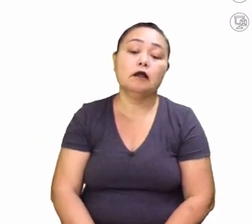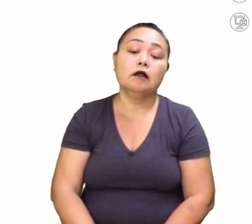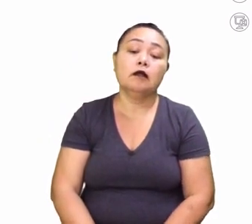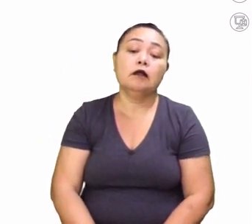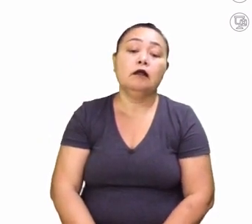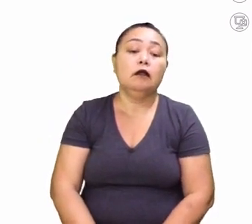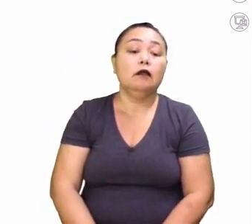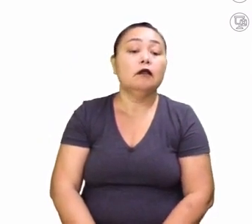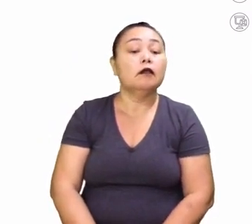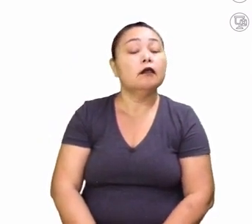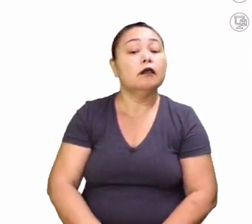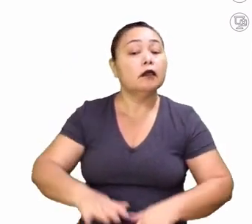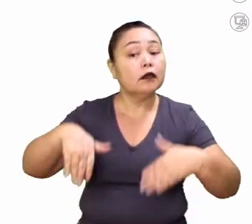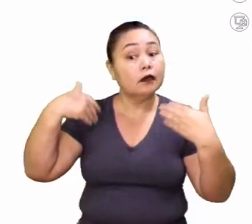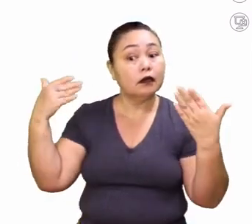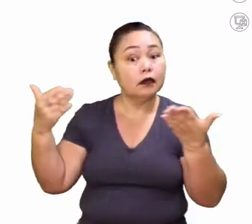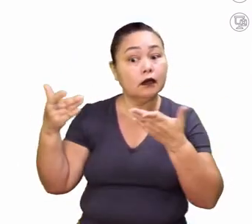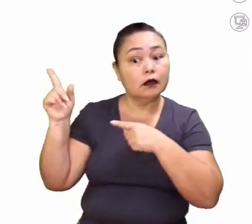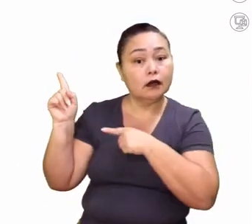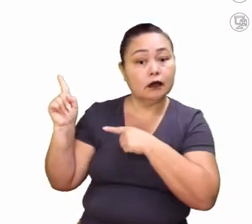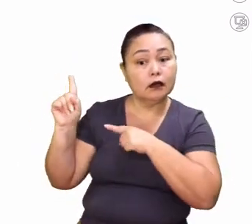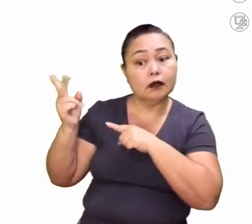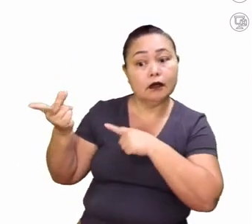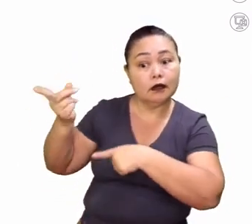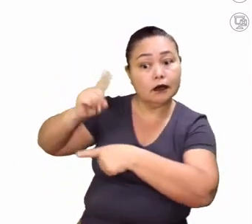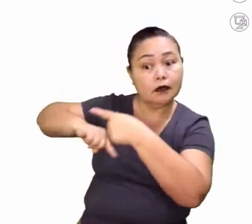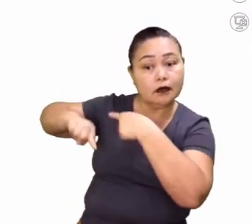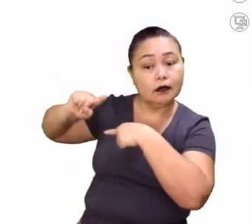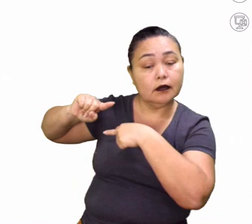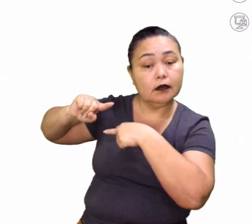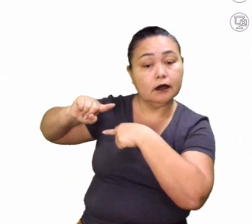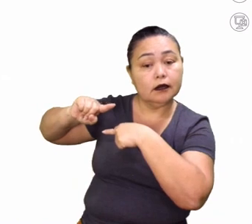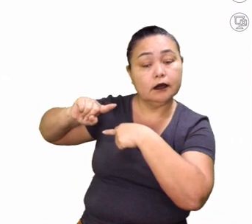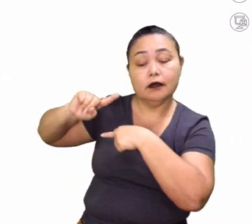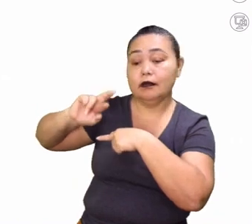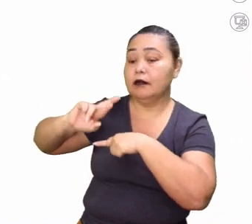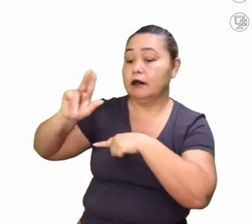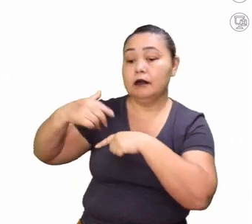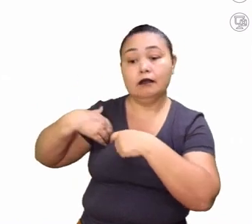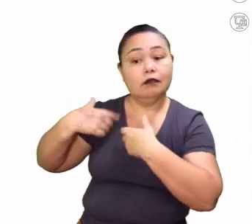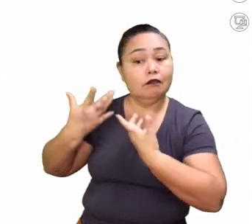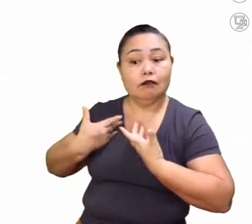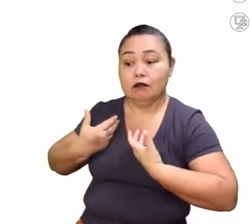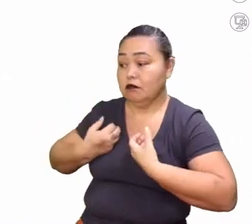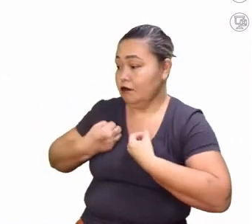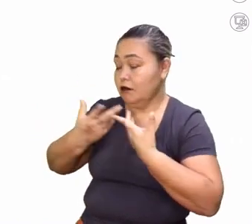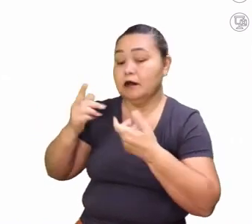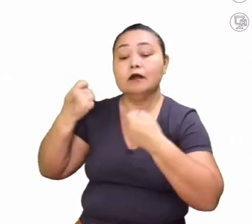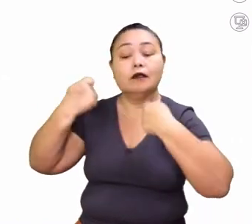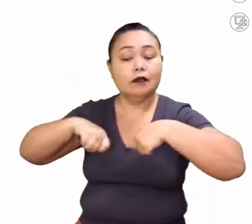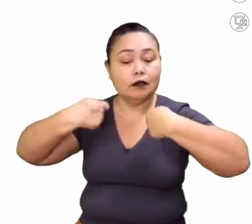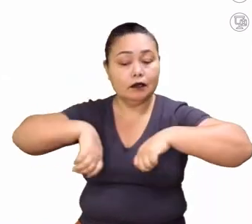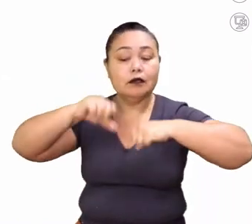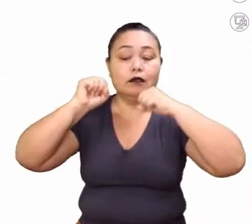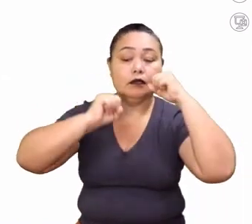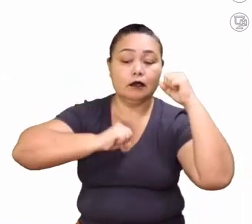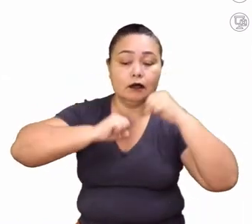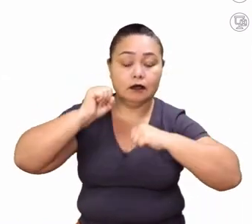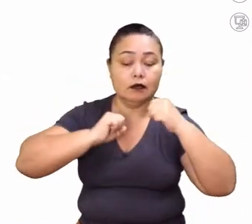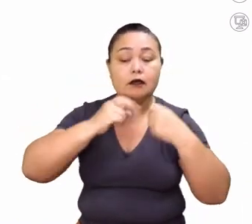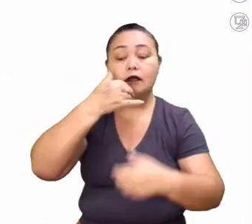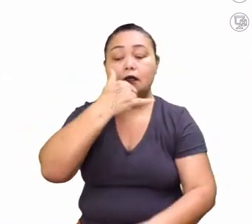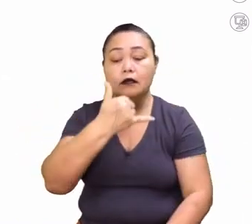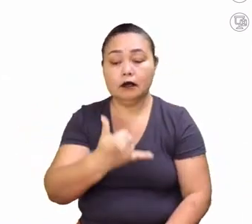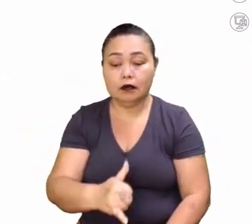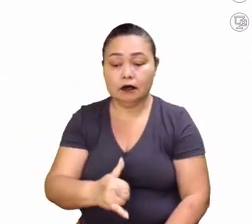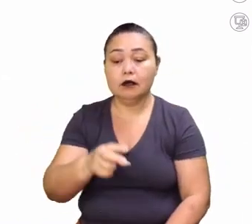certo agora aqui ó o contrário já não é de maneira espontânea precisa de uma máquina aí com energia